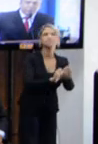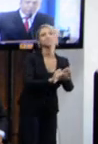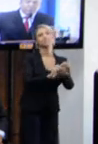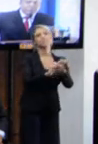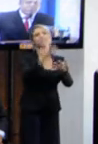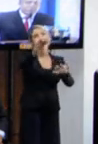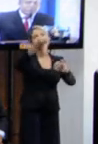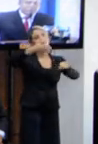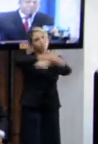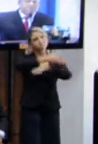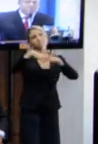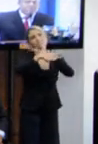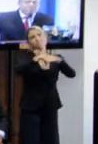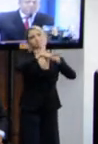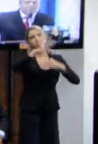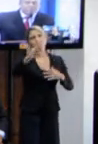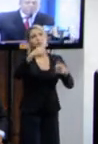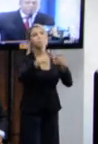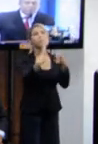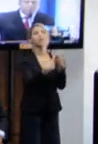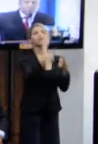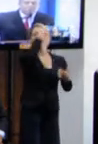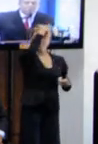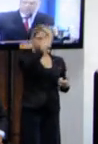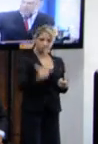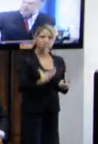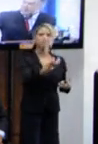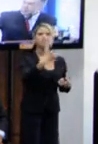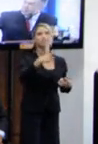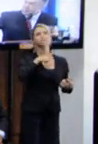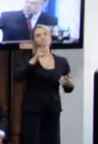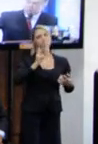Frio, para que a gente possa exercer a nossa função com